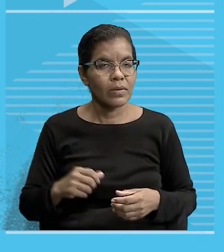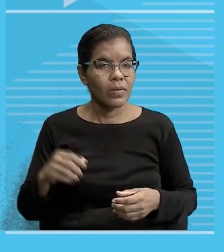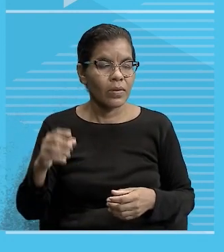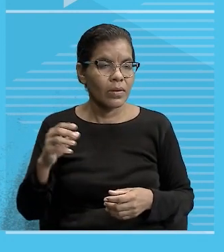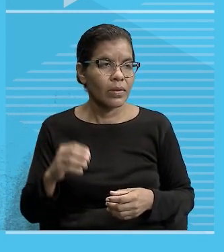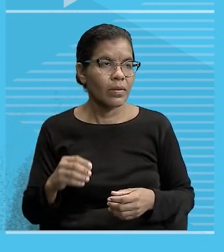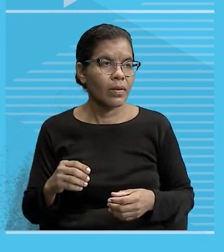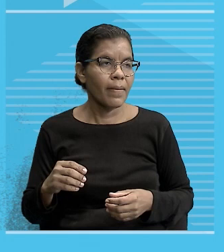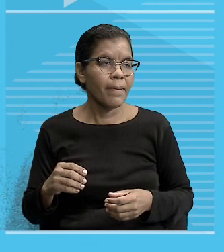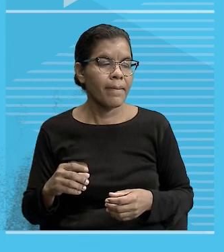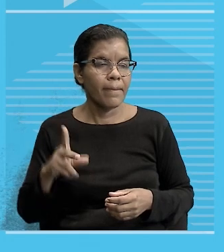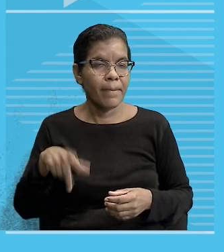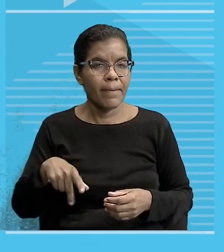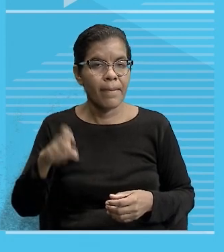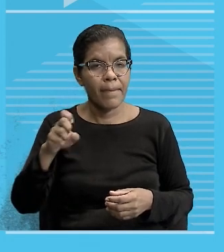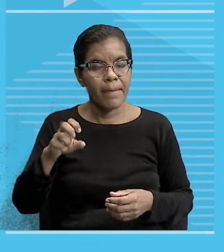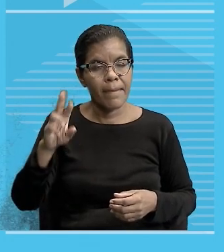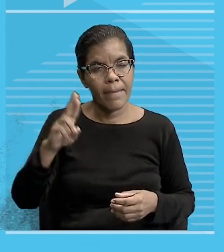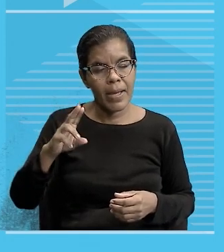conhecido como Persona